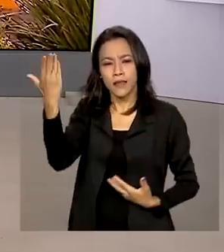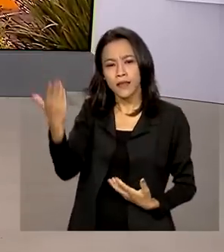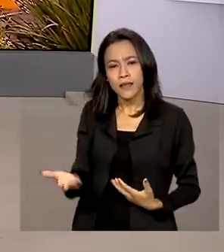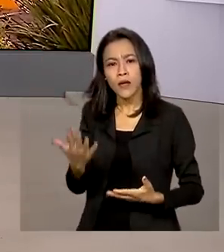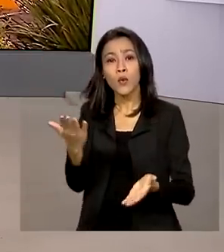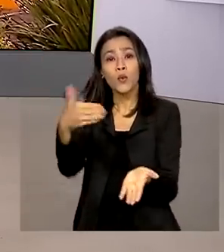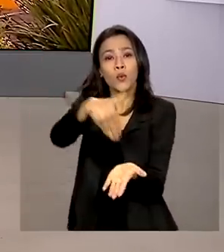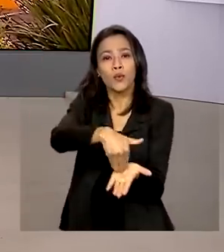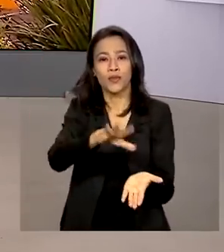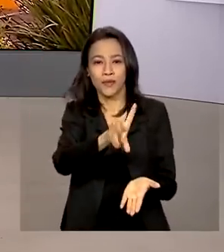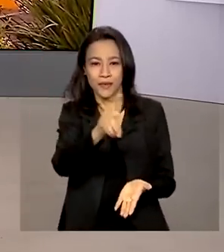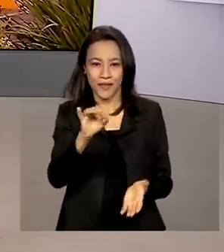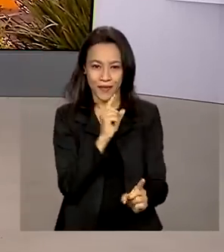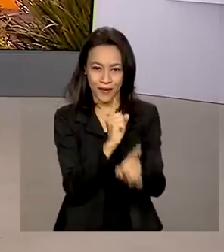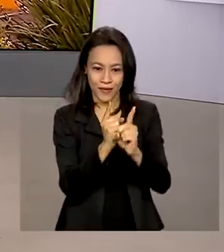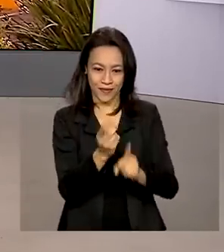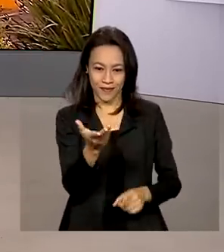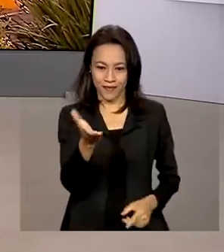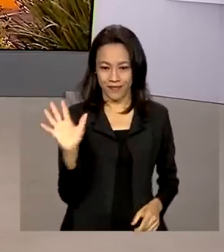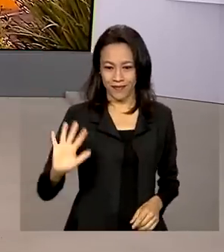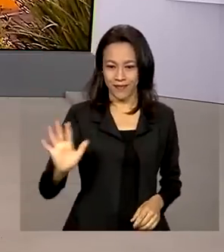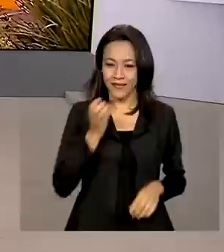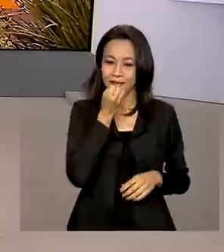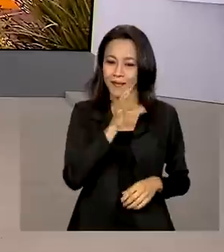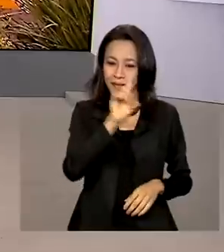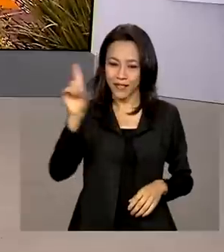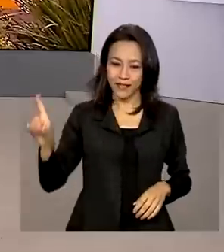do encontro. Oi, Márcia, bom dia.